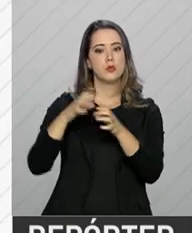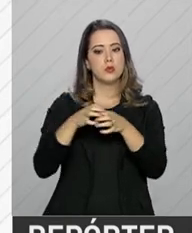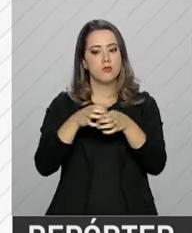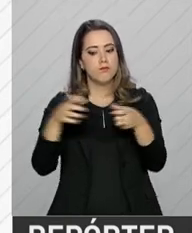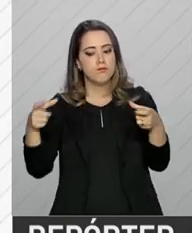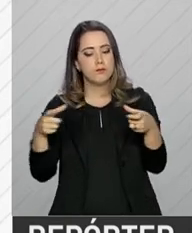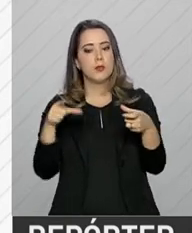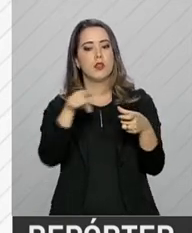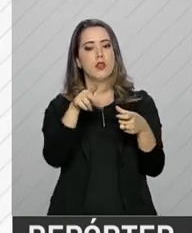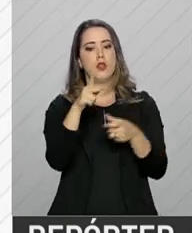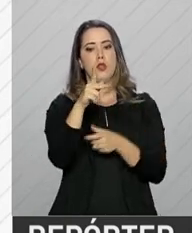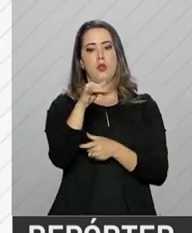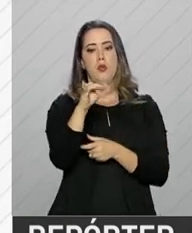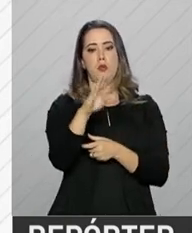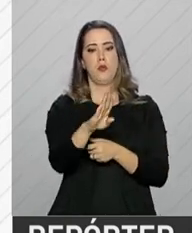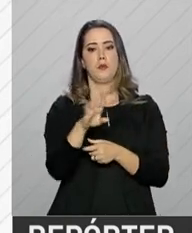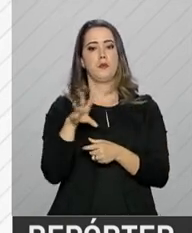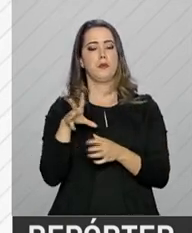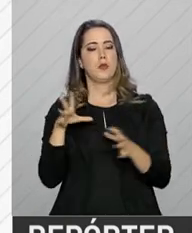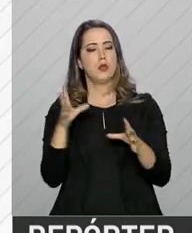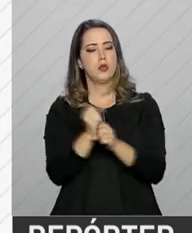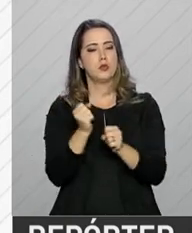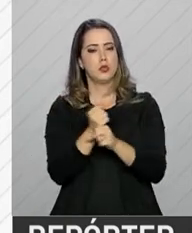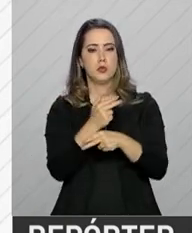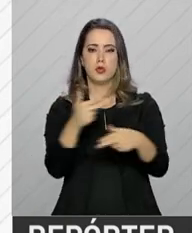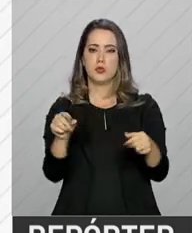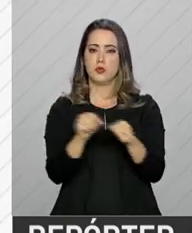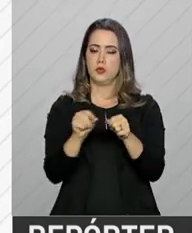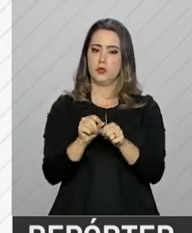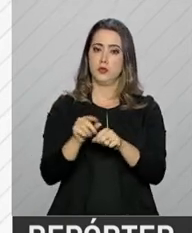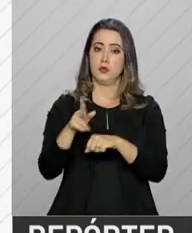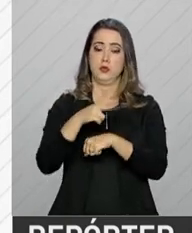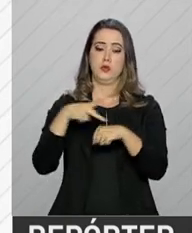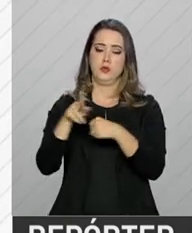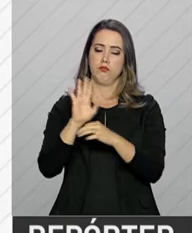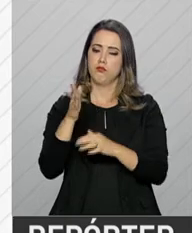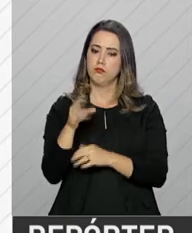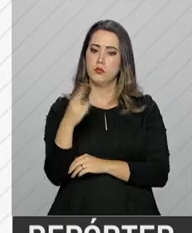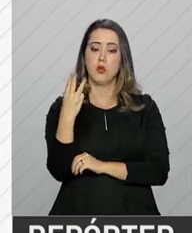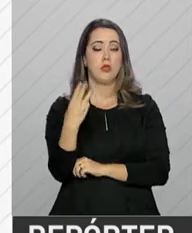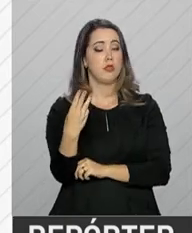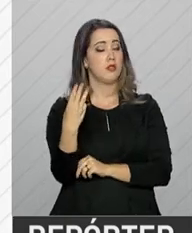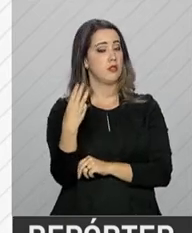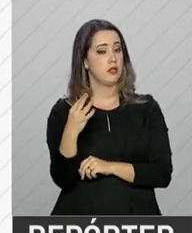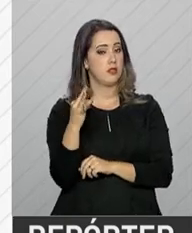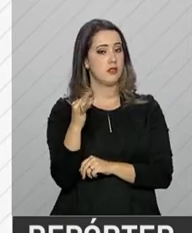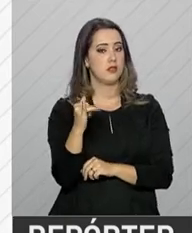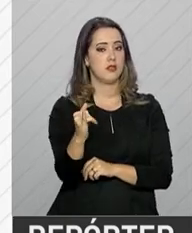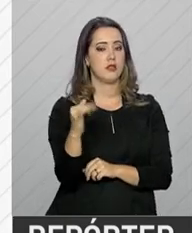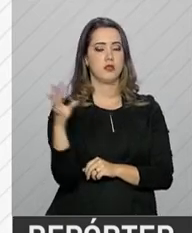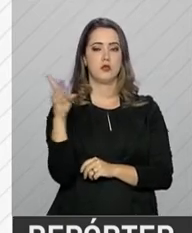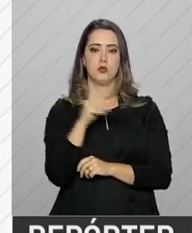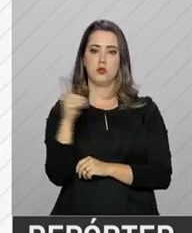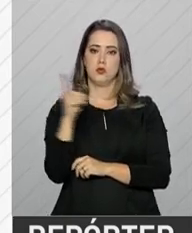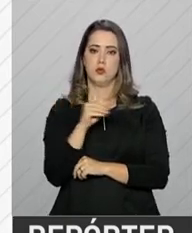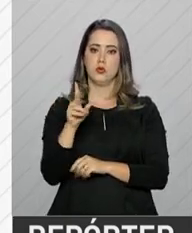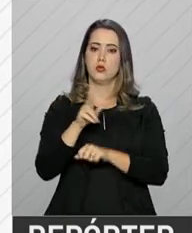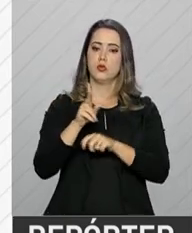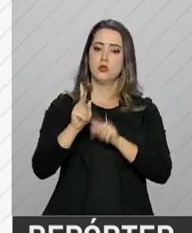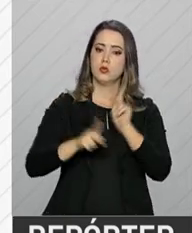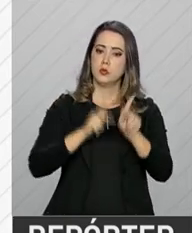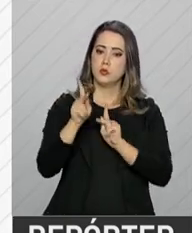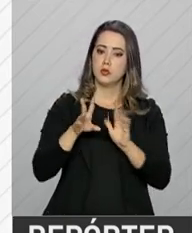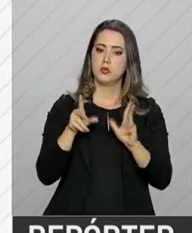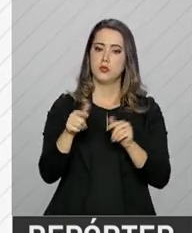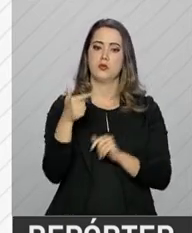a soma de todos os bens e serviços produzidos na região é de cerca de 3 trilhões de dólares a população total do